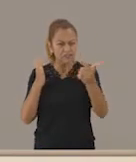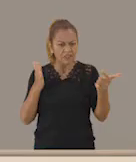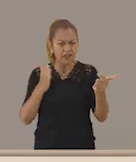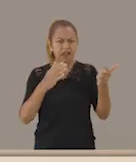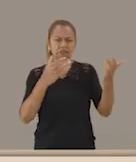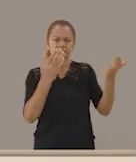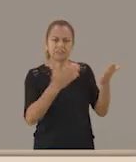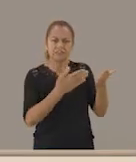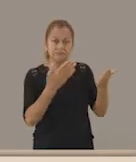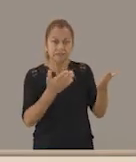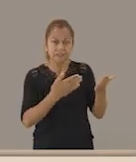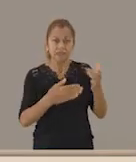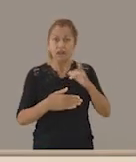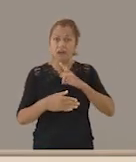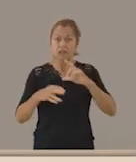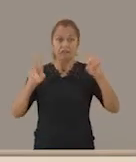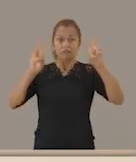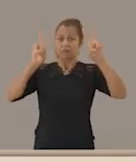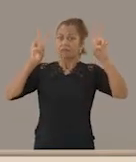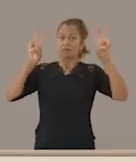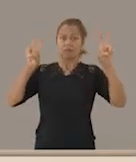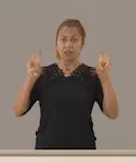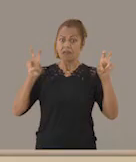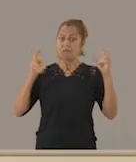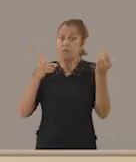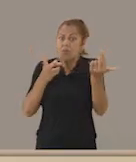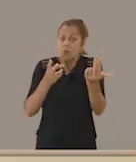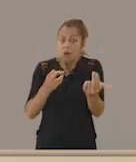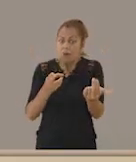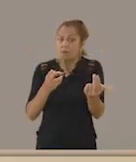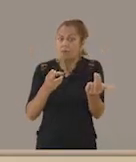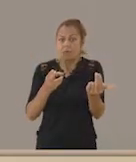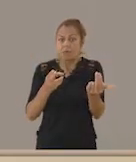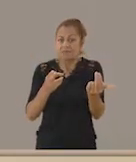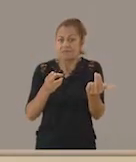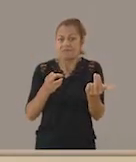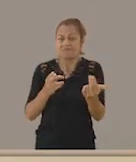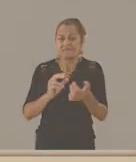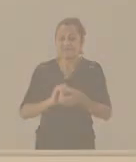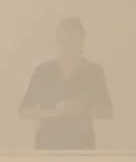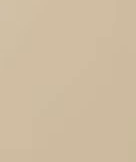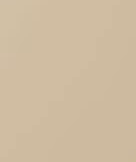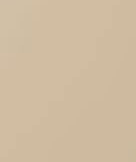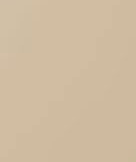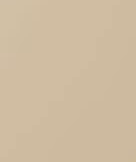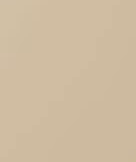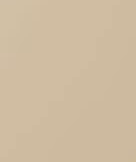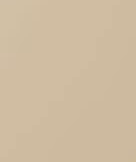noticiar o mesmo fato quando o Flamengo foi campeão.